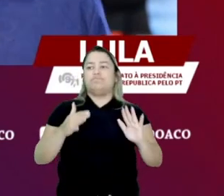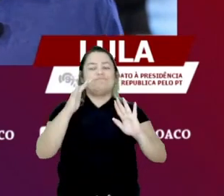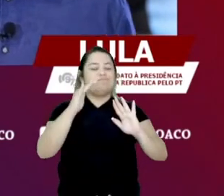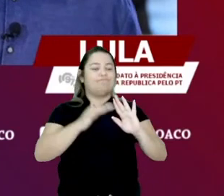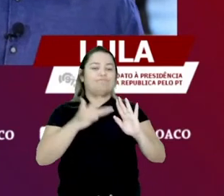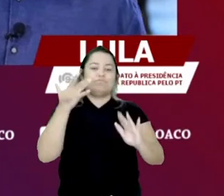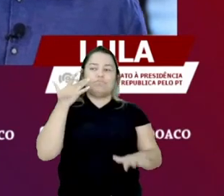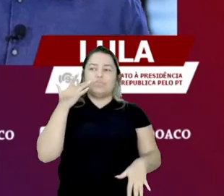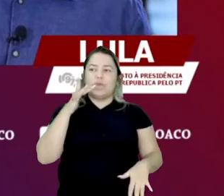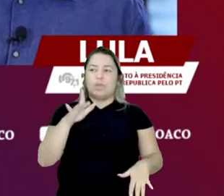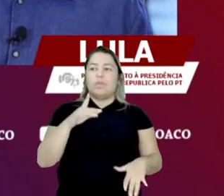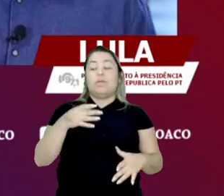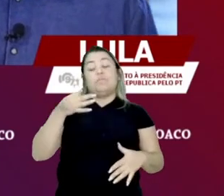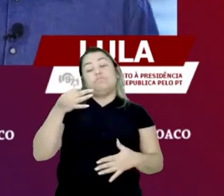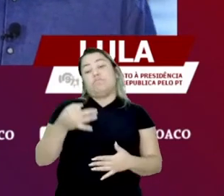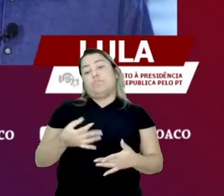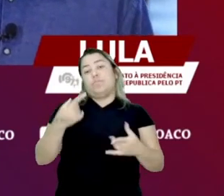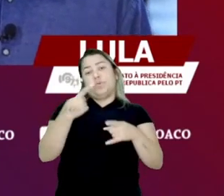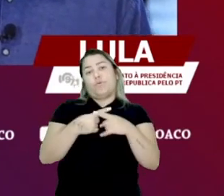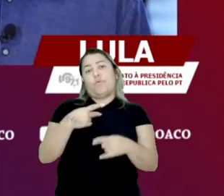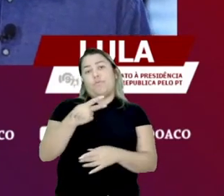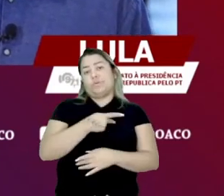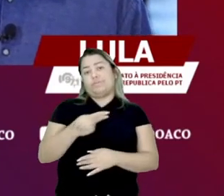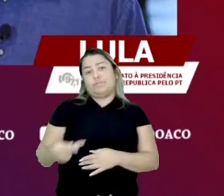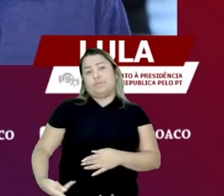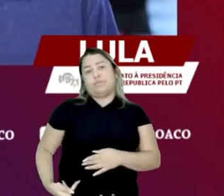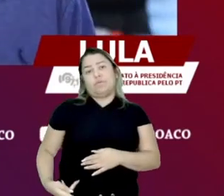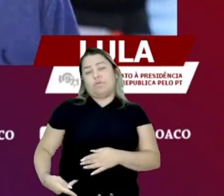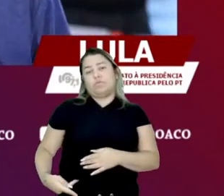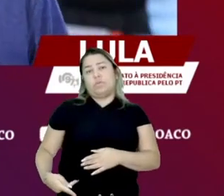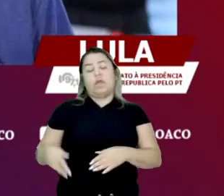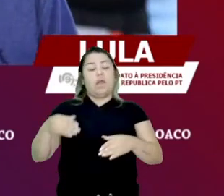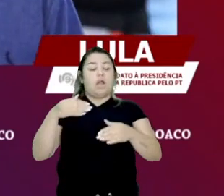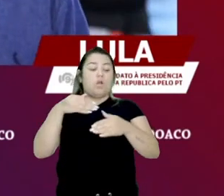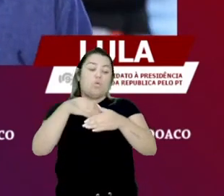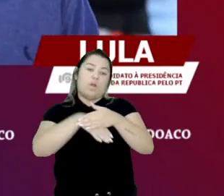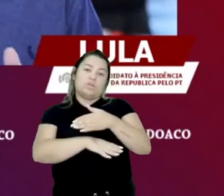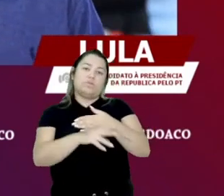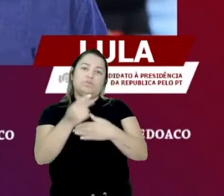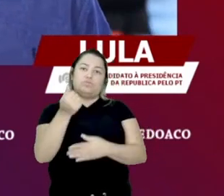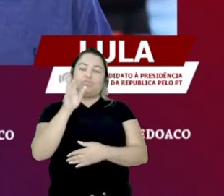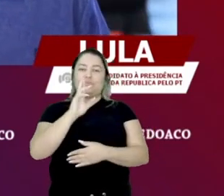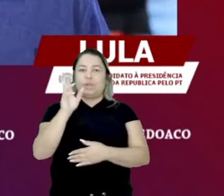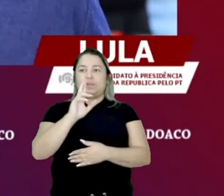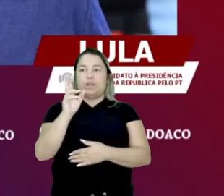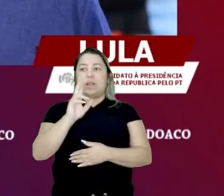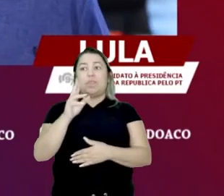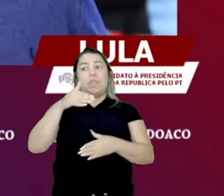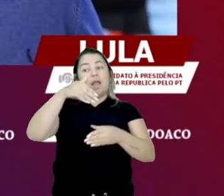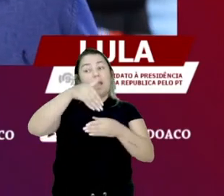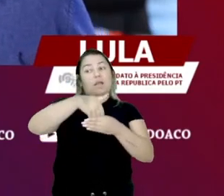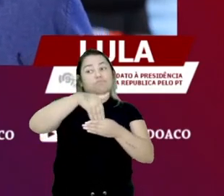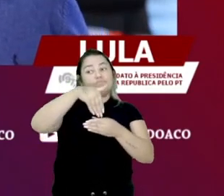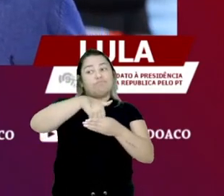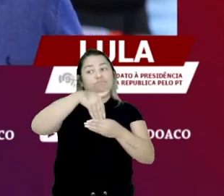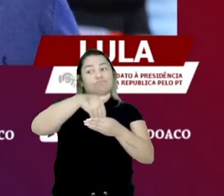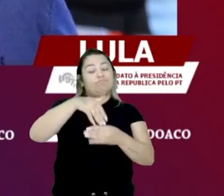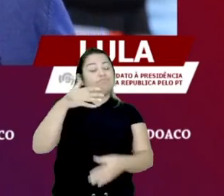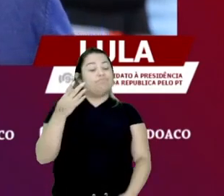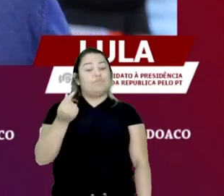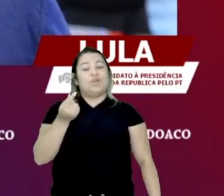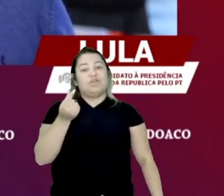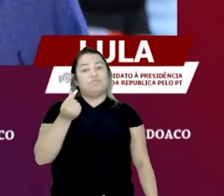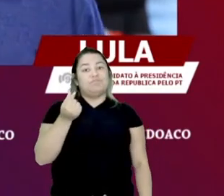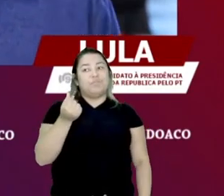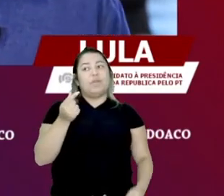naquilo que o povo necessita. Quando a Dilma começou, ela começou andando bem, depois ela foi parando, agora eu não sei como é que ela